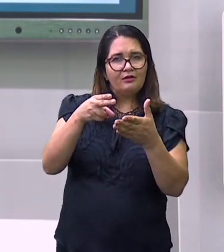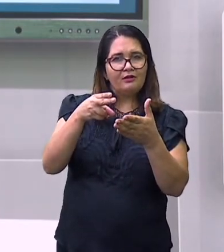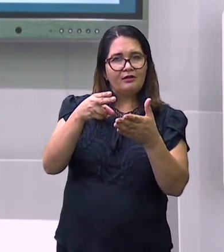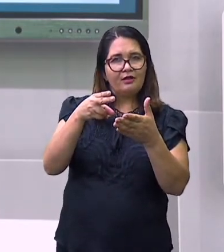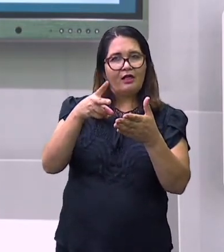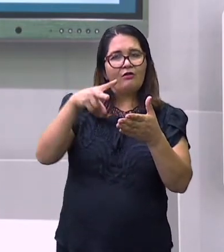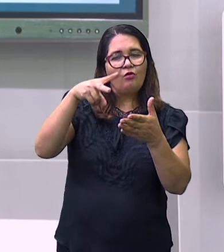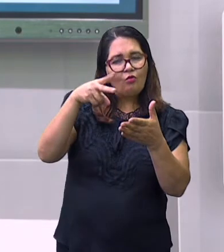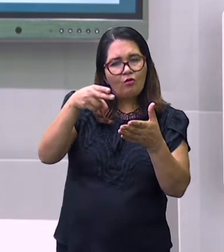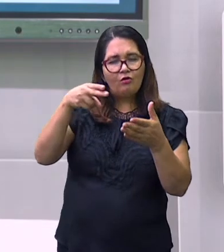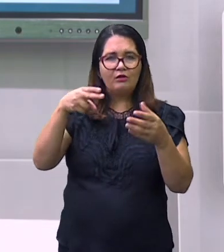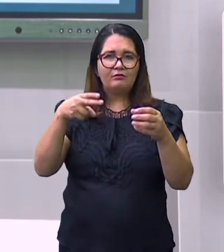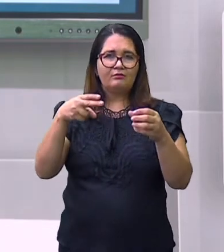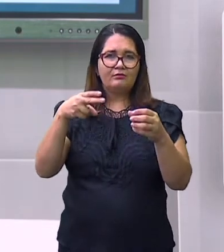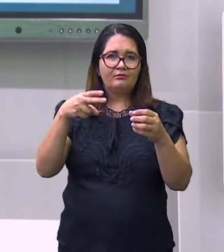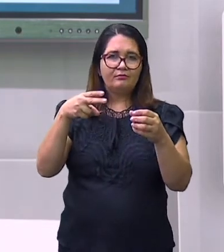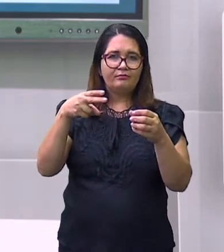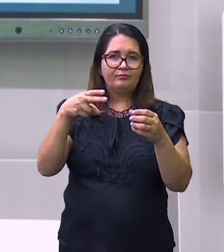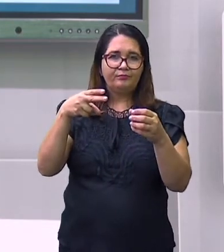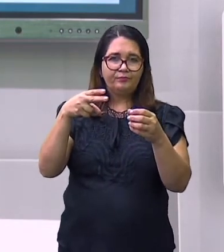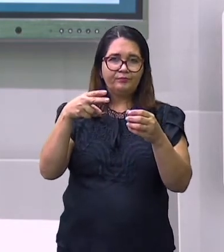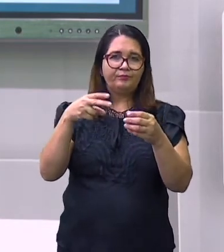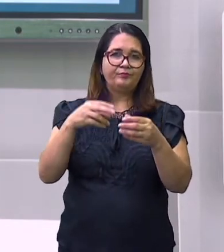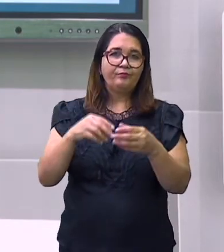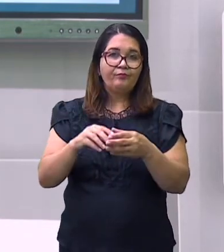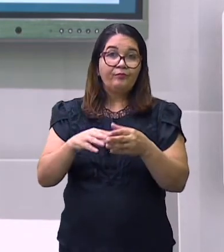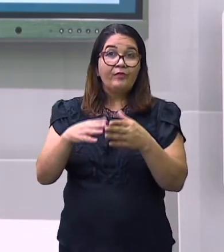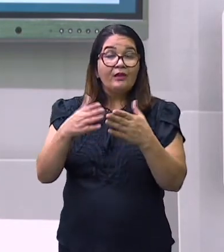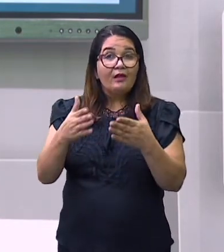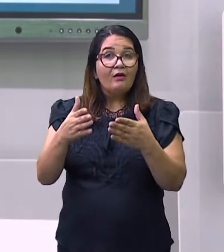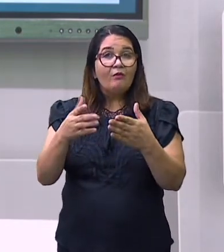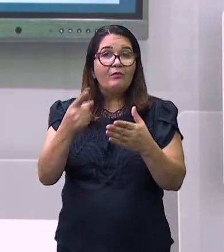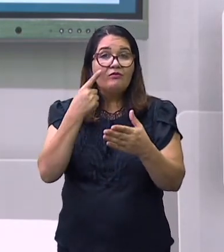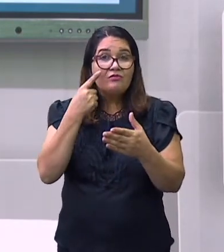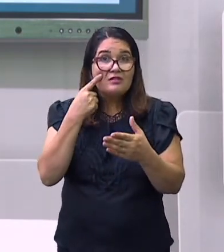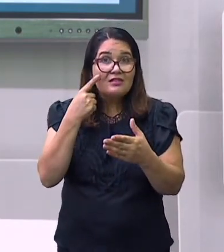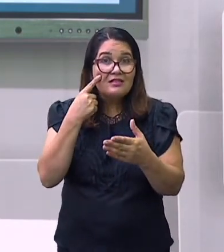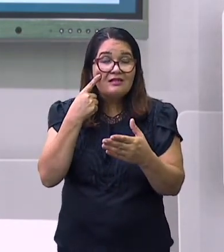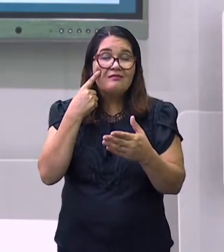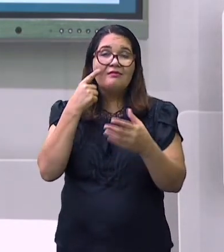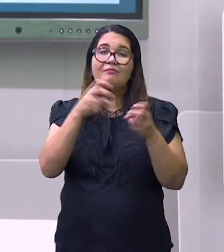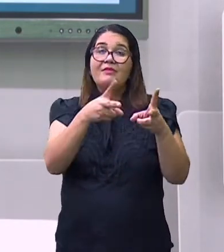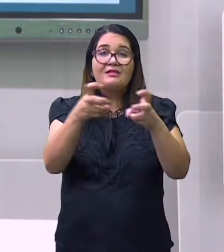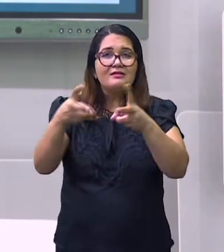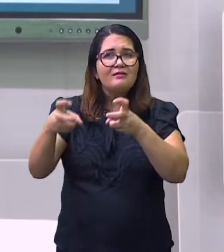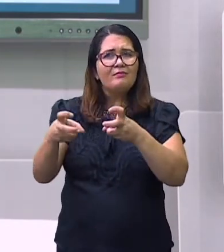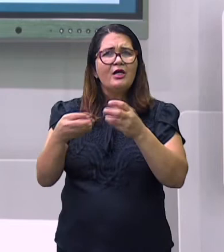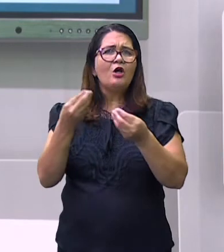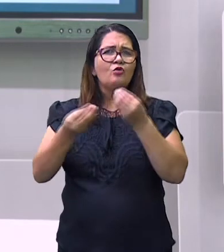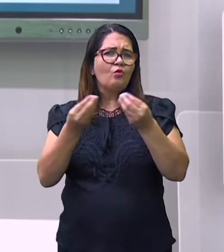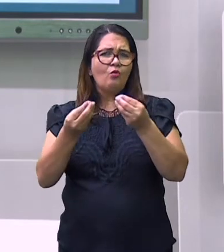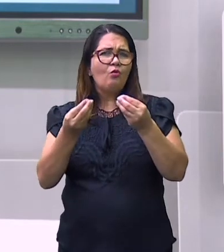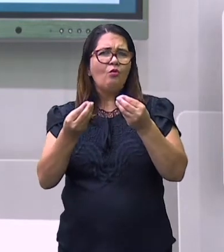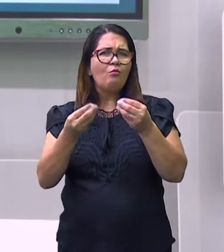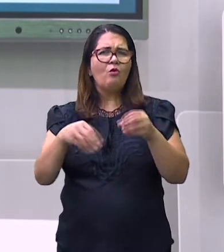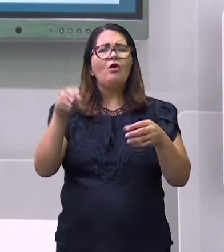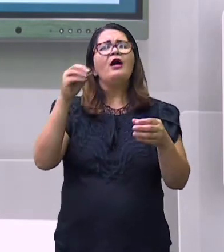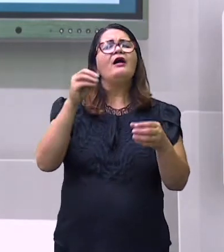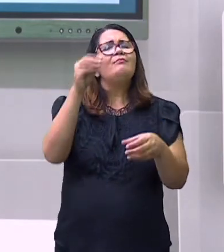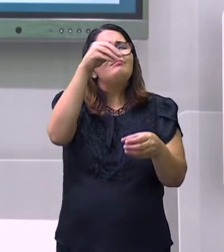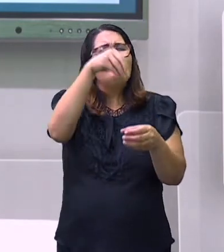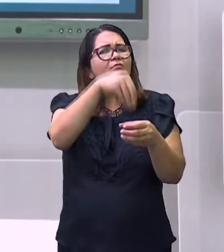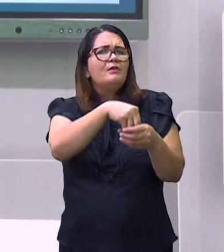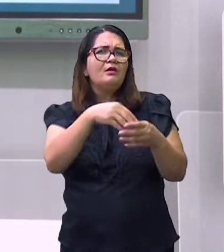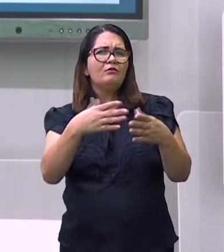tira lá dela, uma parte. Para você visualizar como ela é dentro. E aí, como será